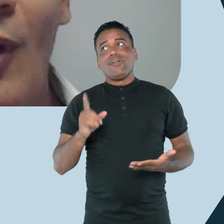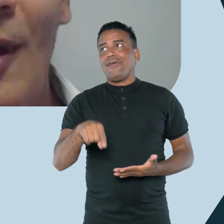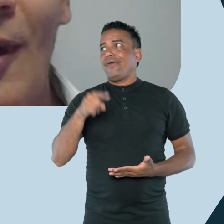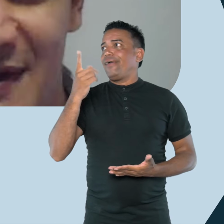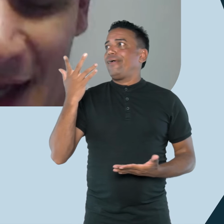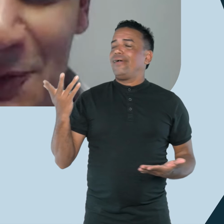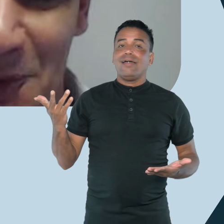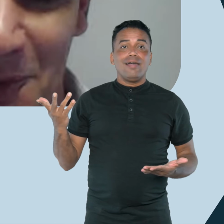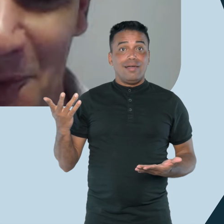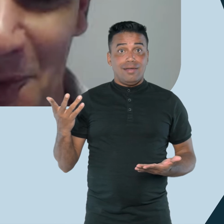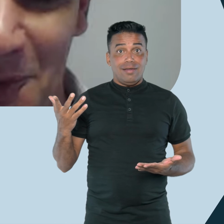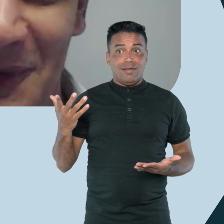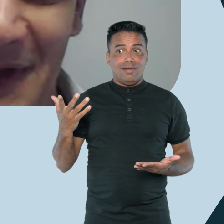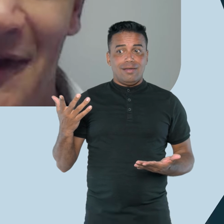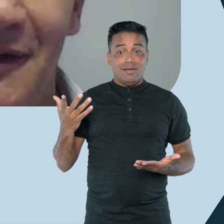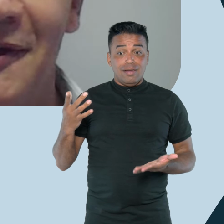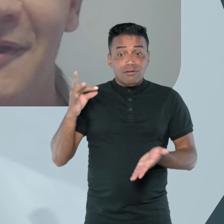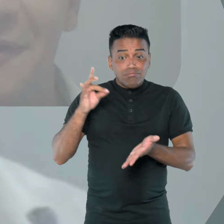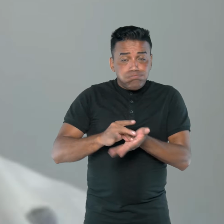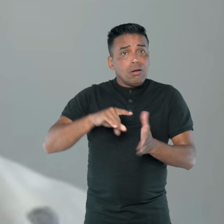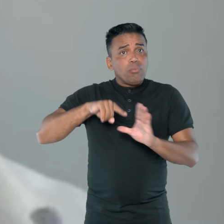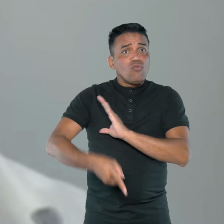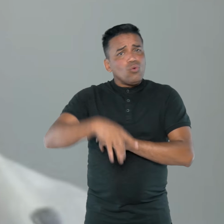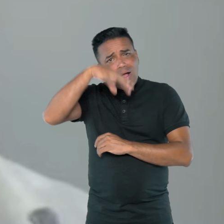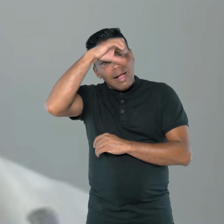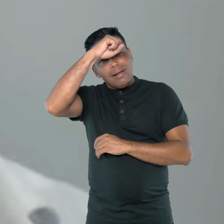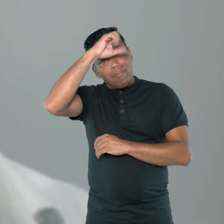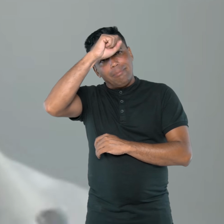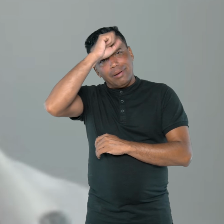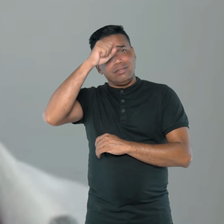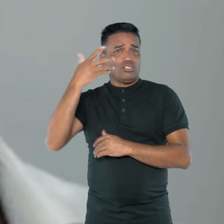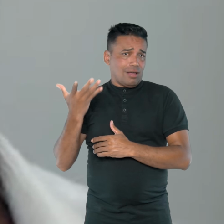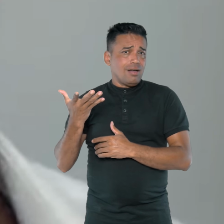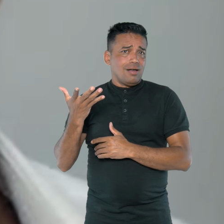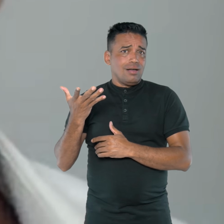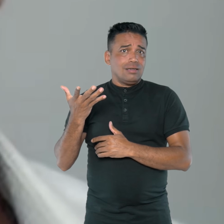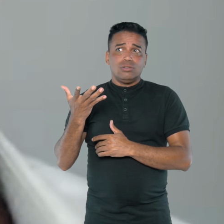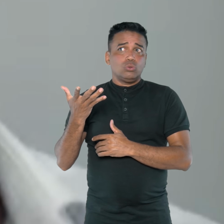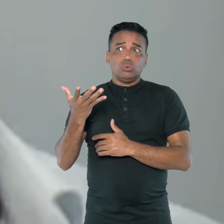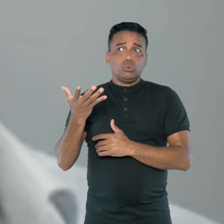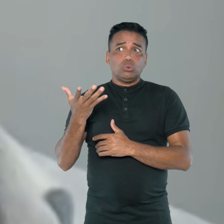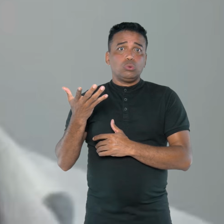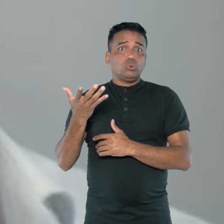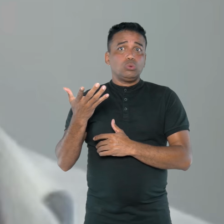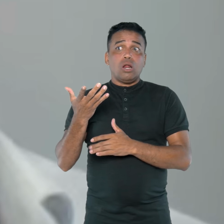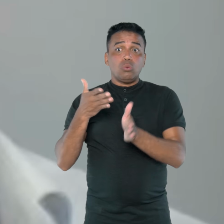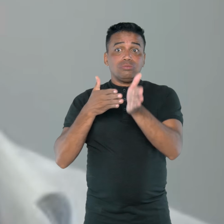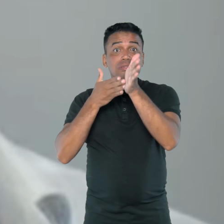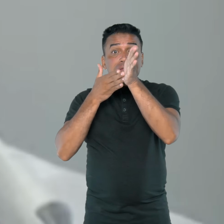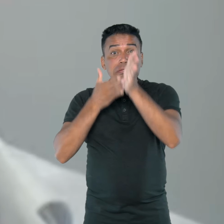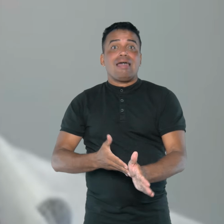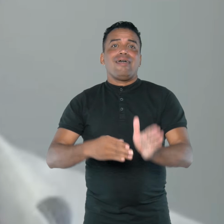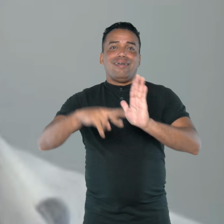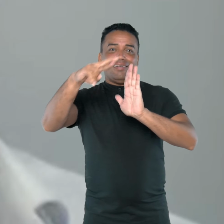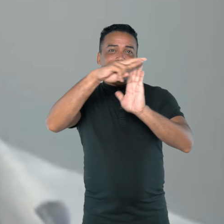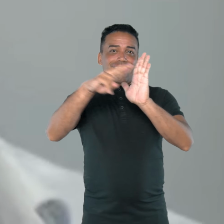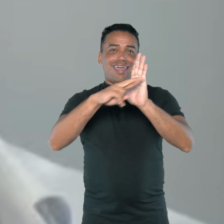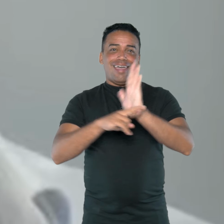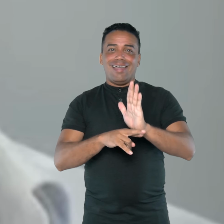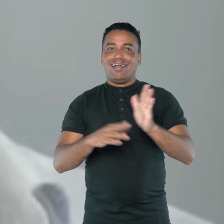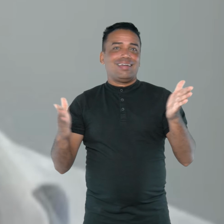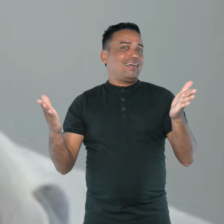o aprendizado, ele escapa do regrário das